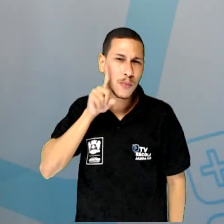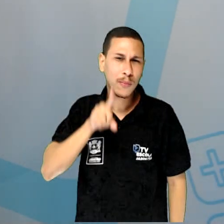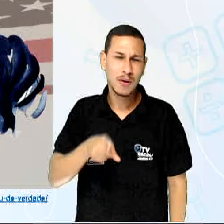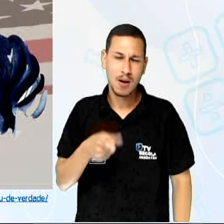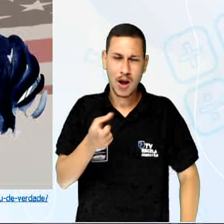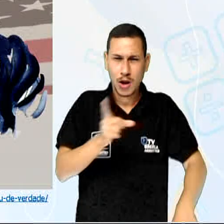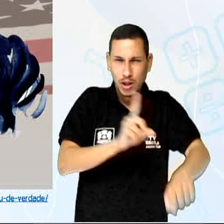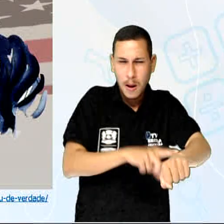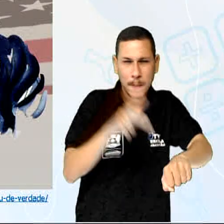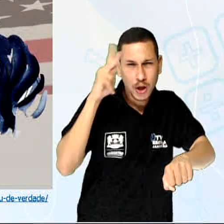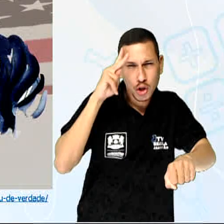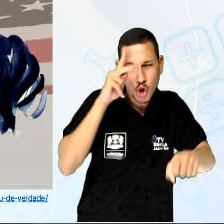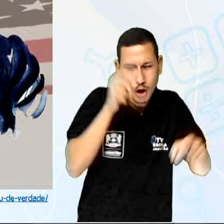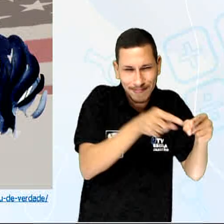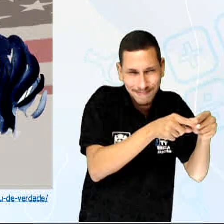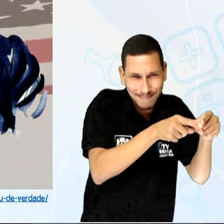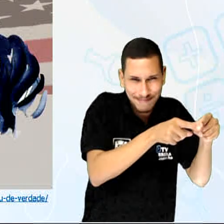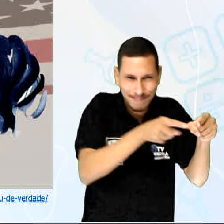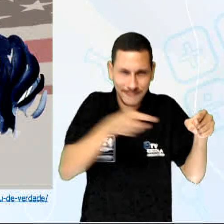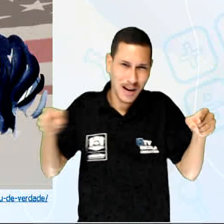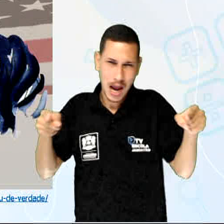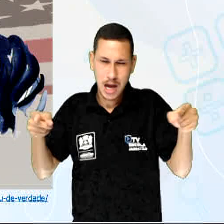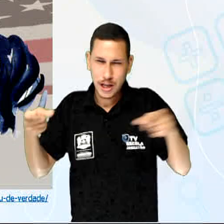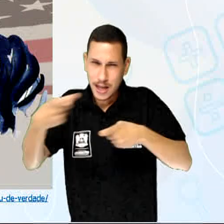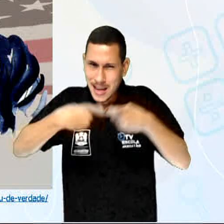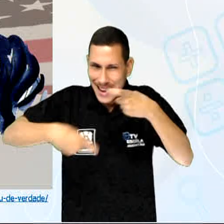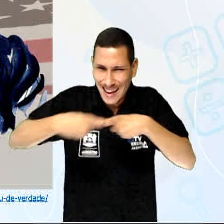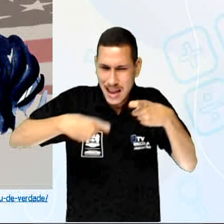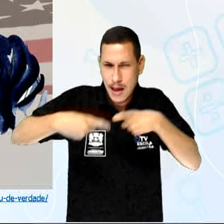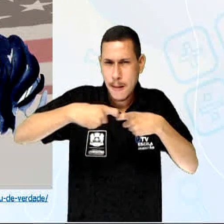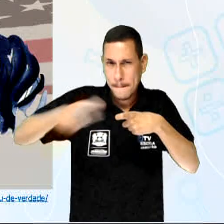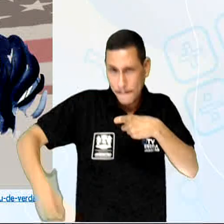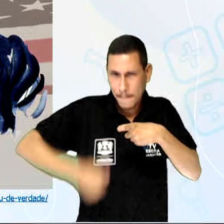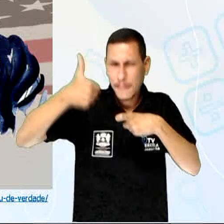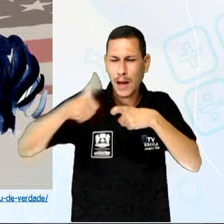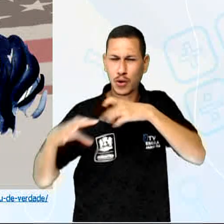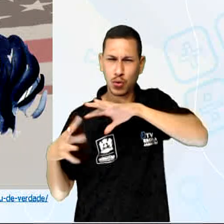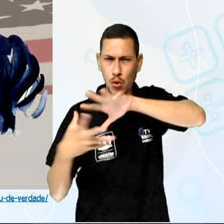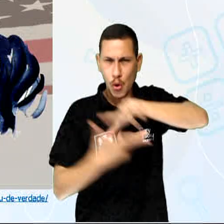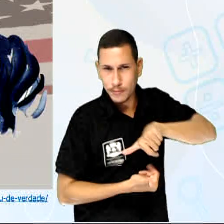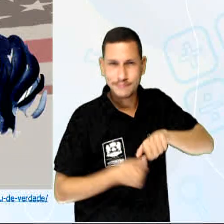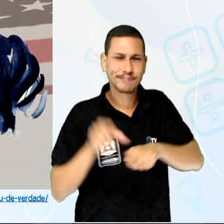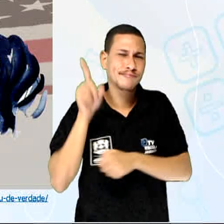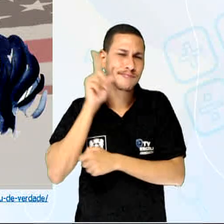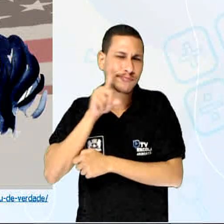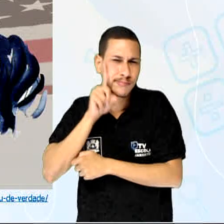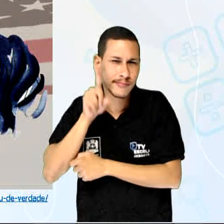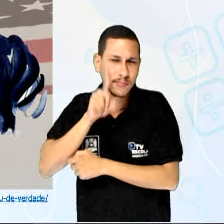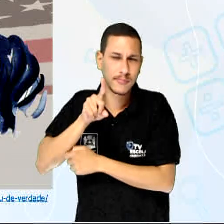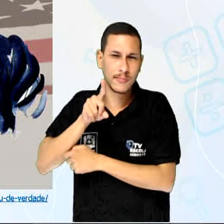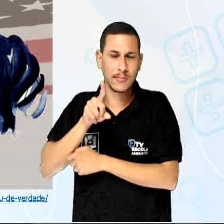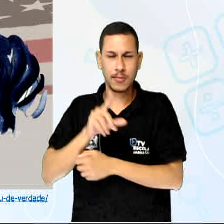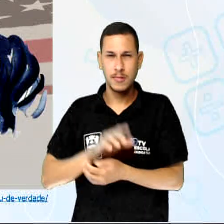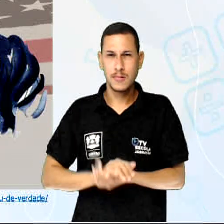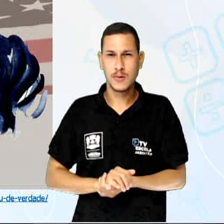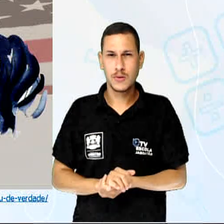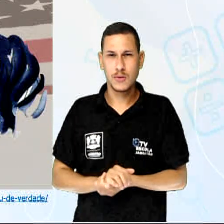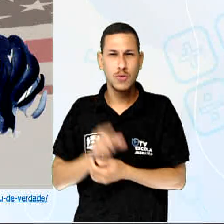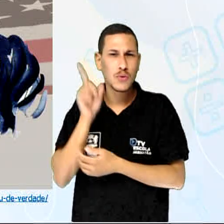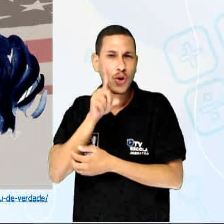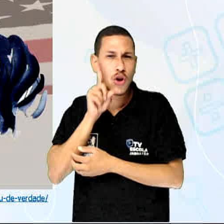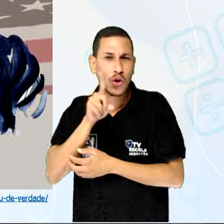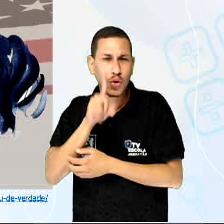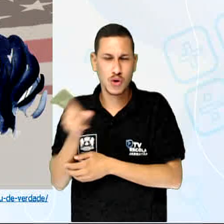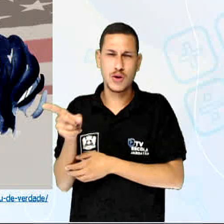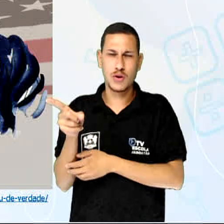período da Primeira Guerra Mundial, onde os Estados Unidos foram convocados, no